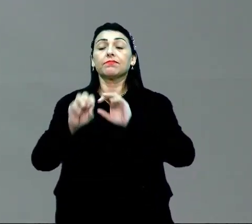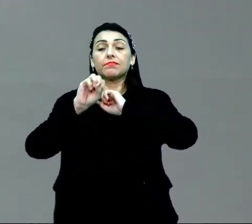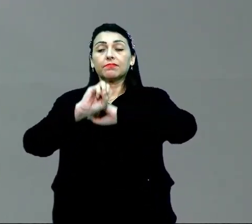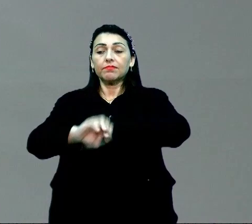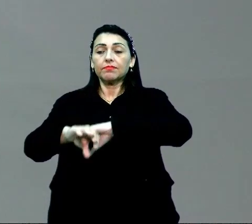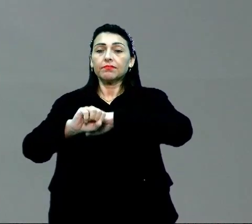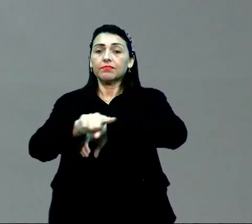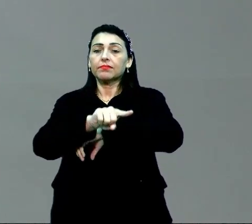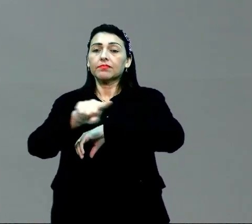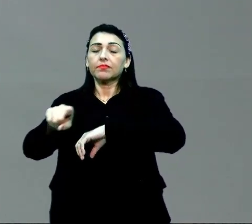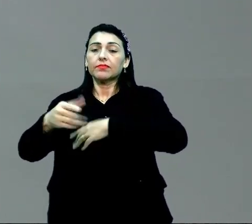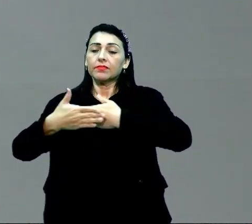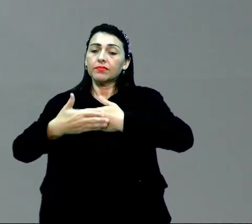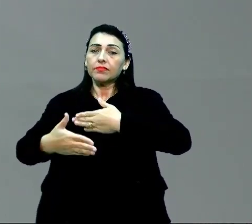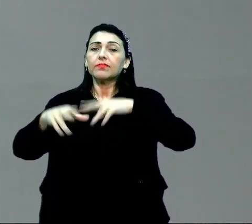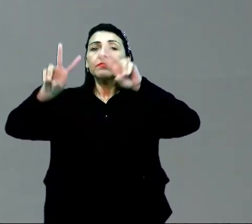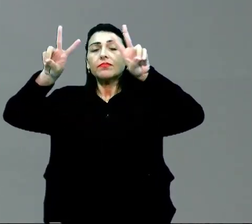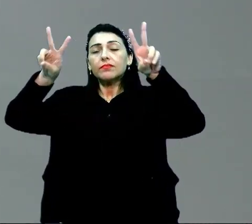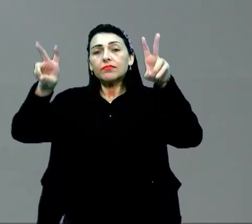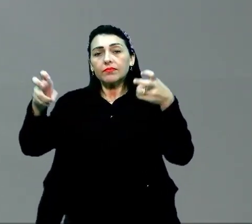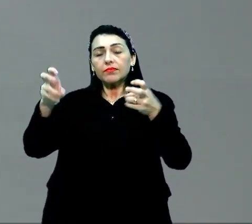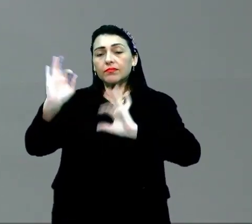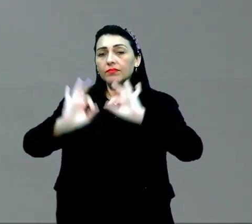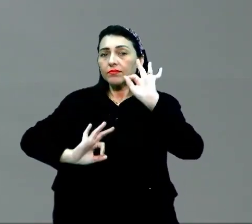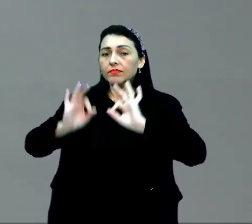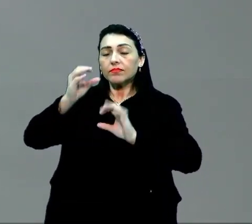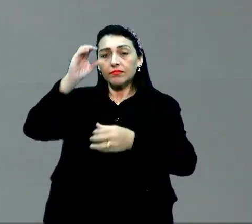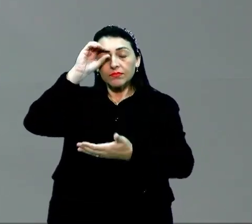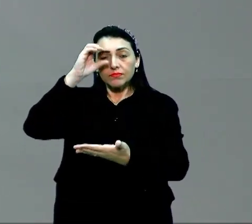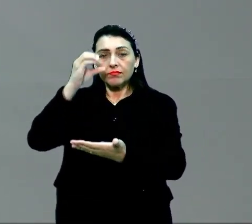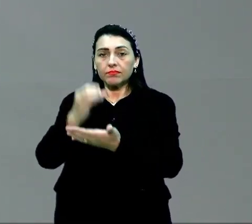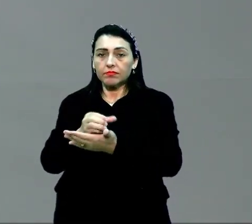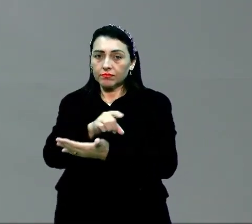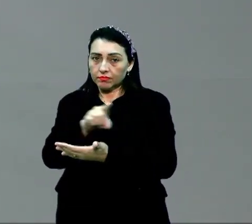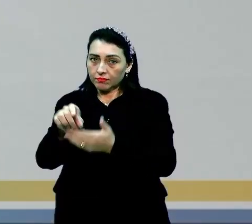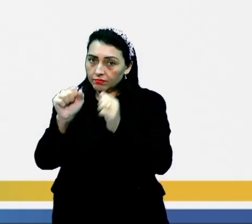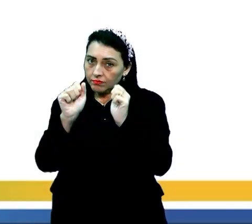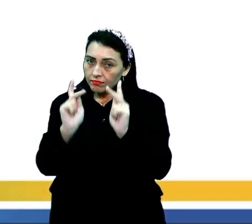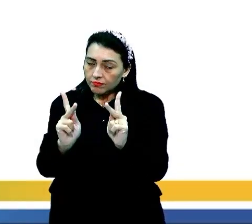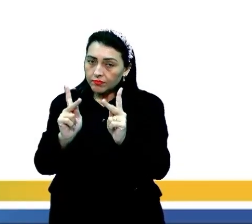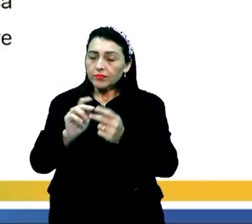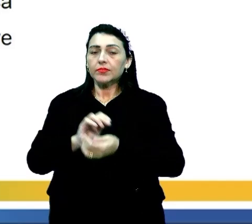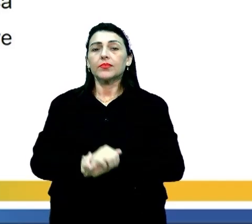ensinar vocês, a partir do tema, a montar a tese de vocês, ok?